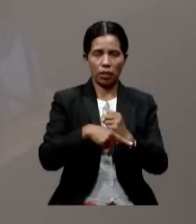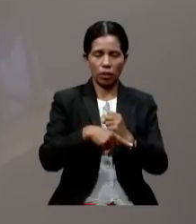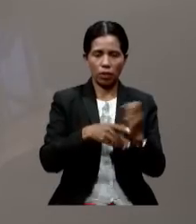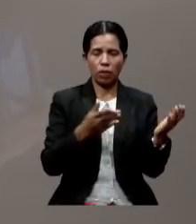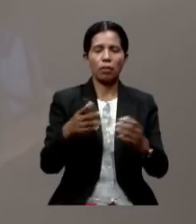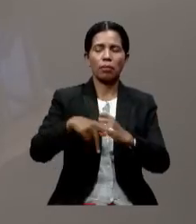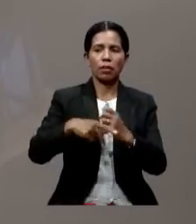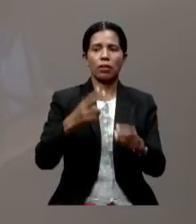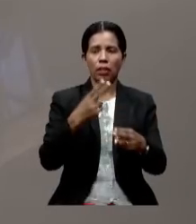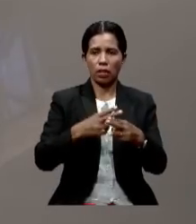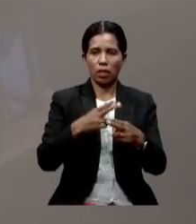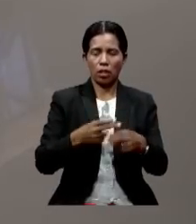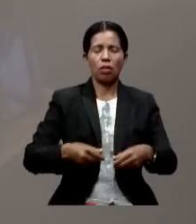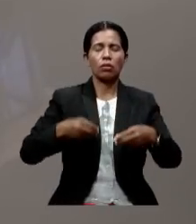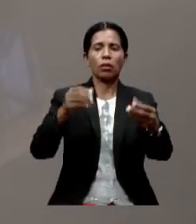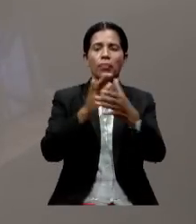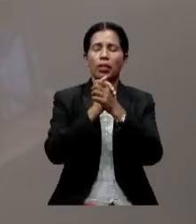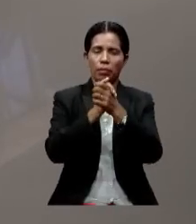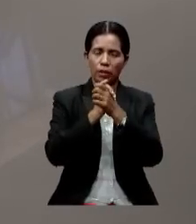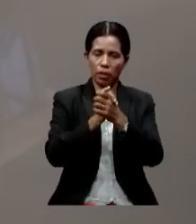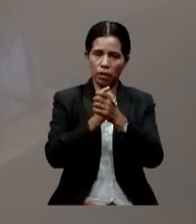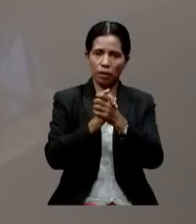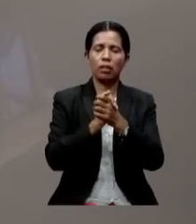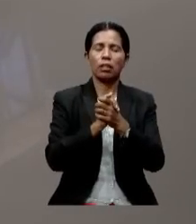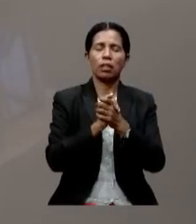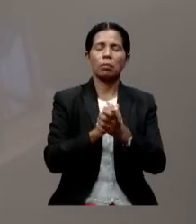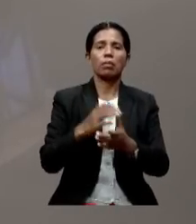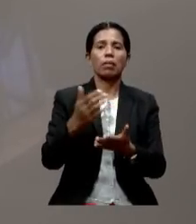vitória CNRT,